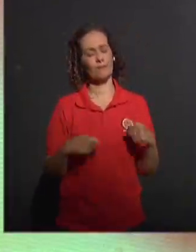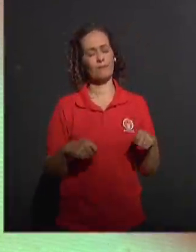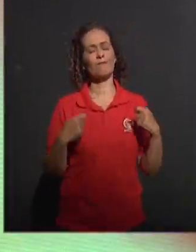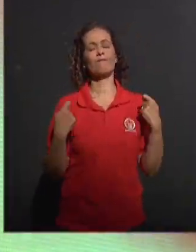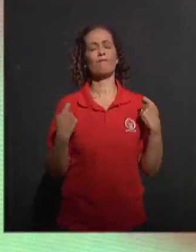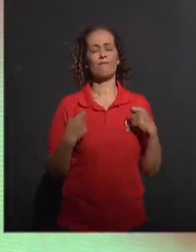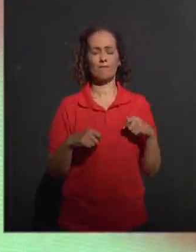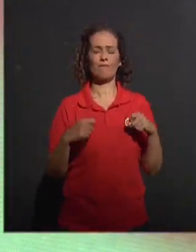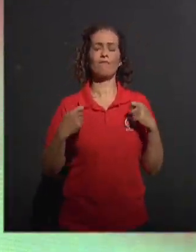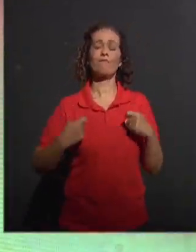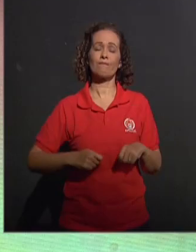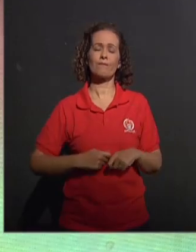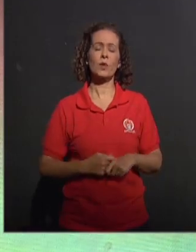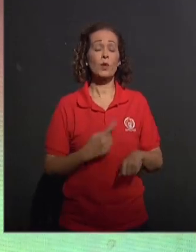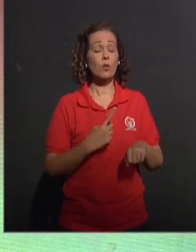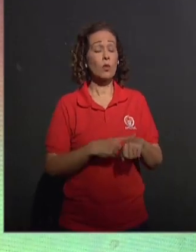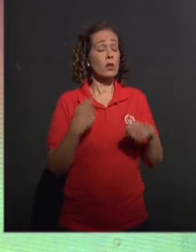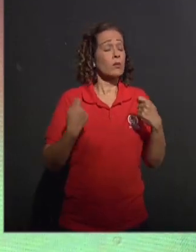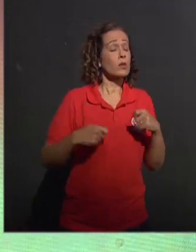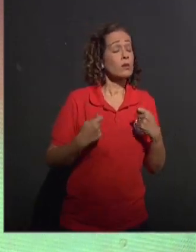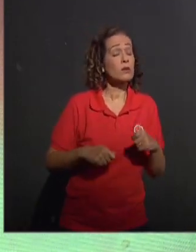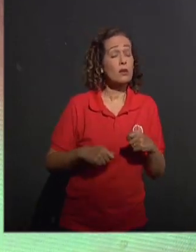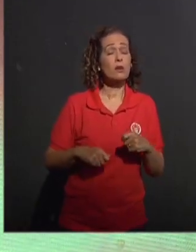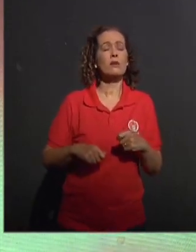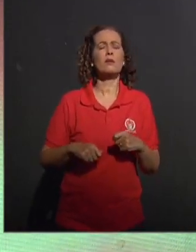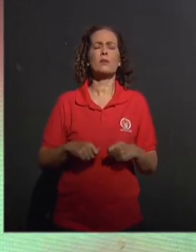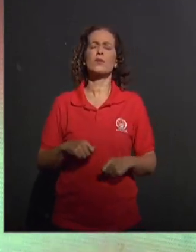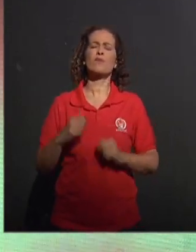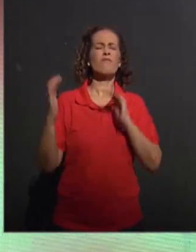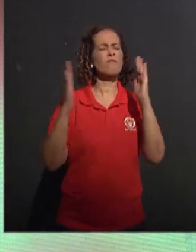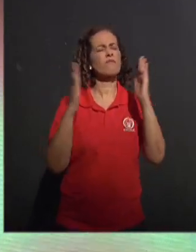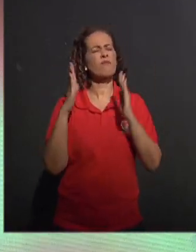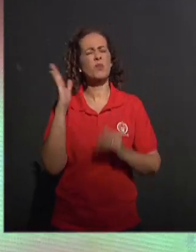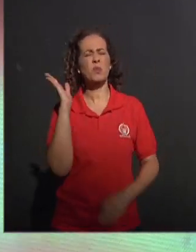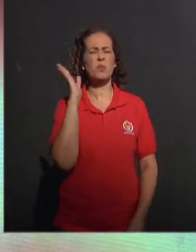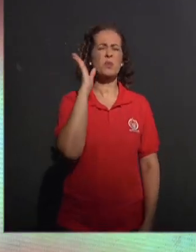Bem presente no dia, esse dia mau, Senhor.